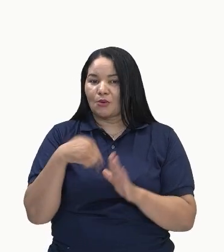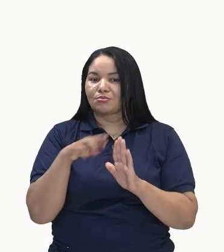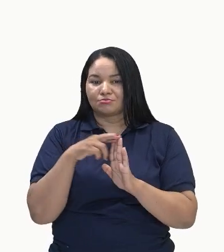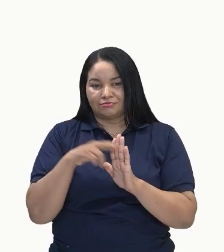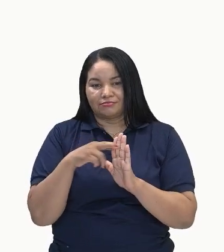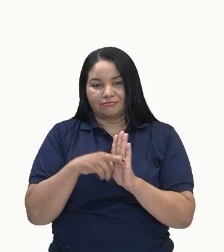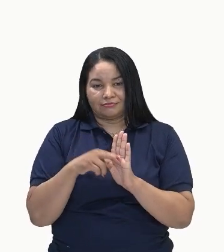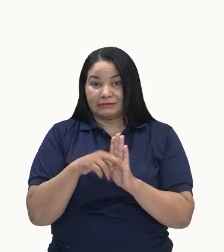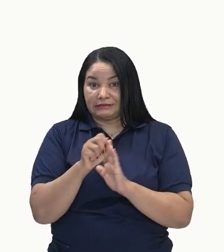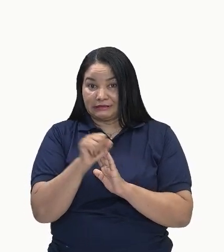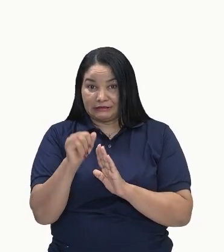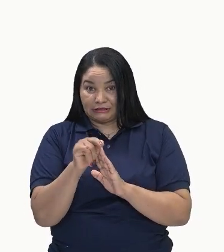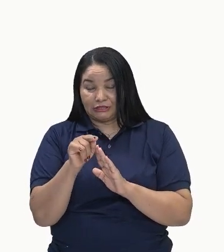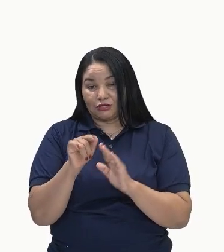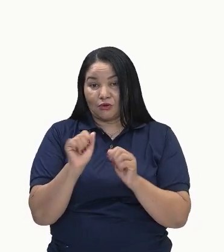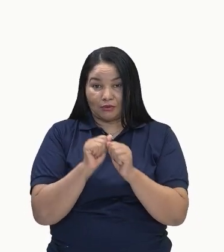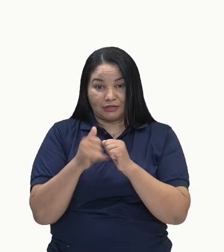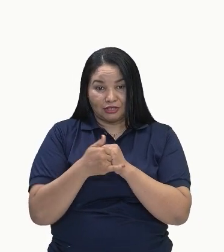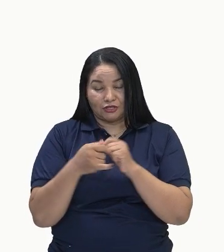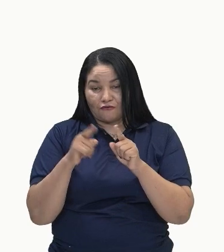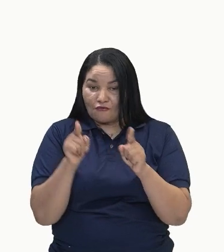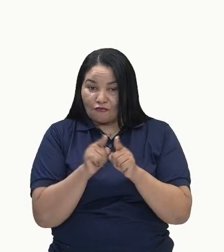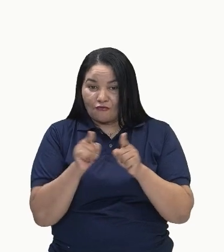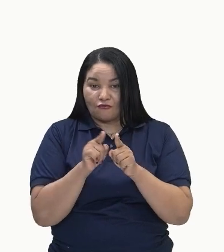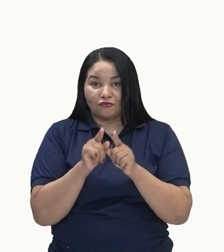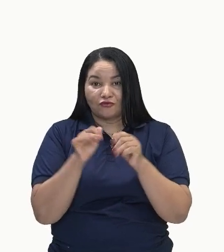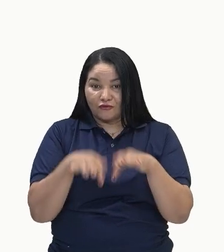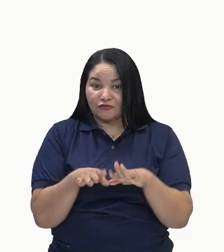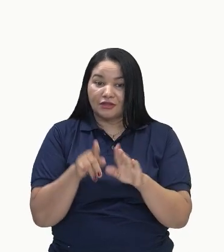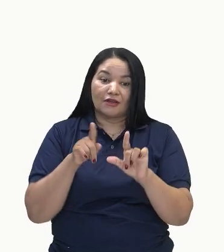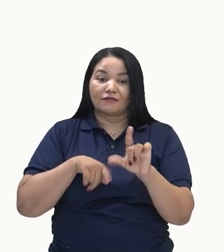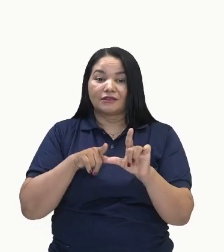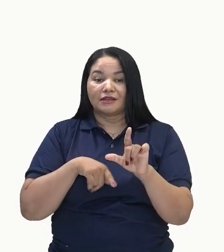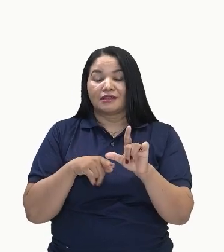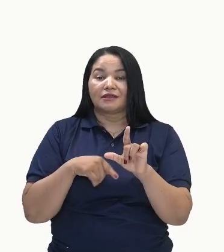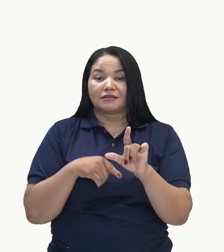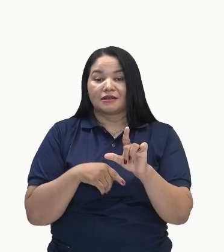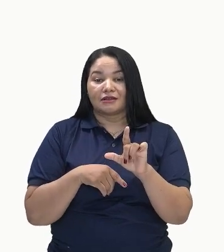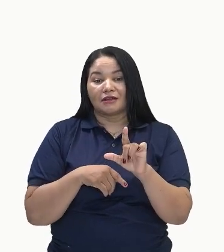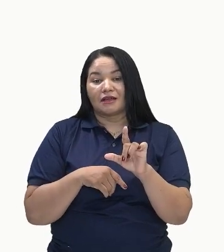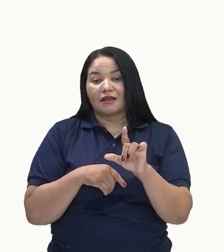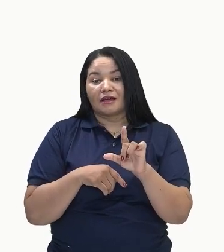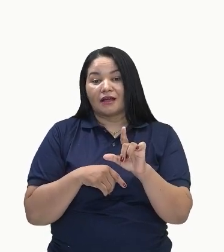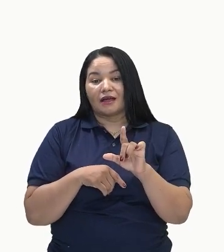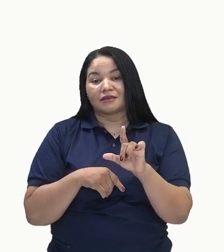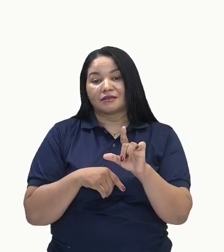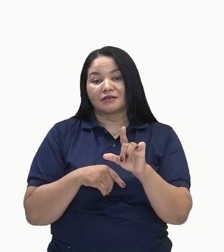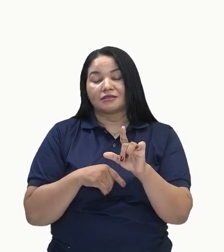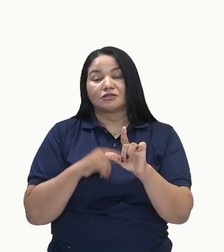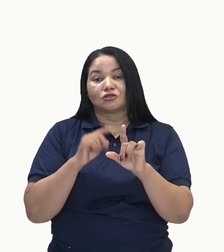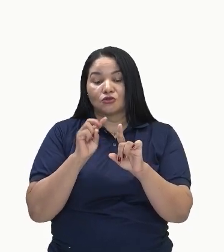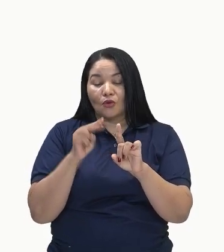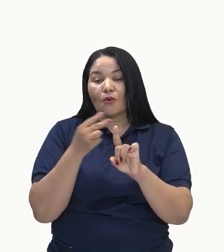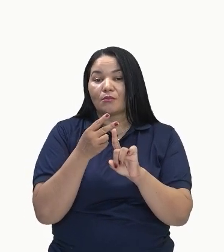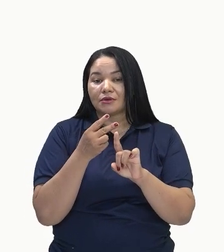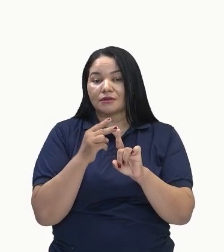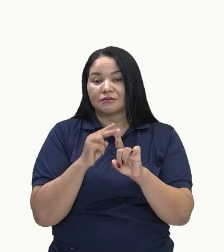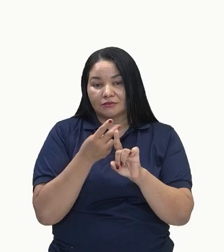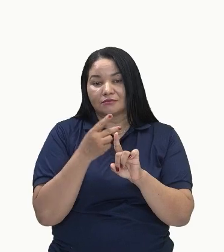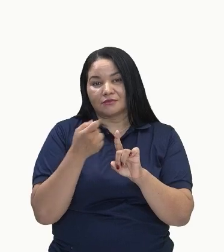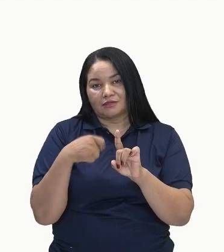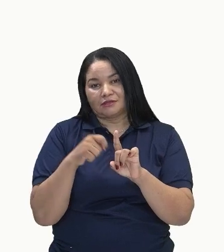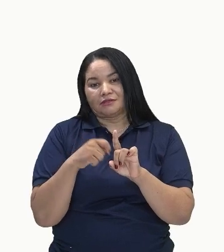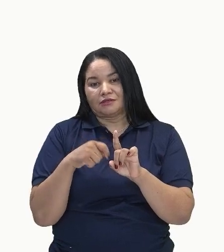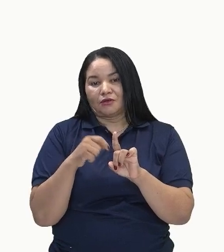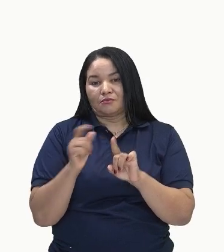adjetivo curto tiver terminação em CVC, consoante, vogal, consoante, eu vou duplicar a última